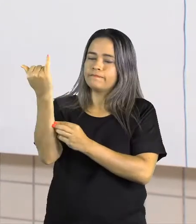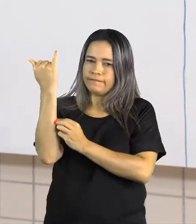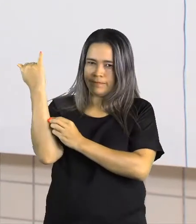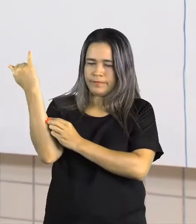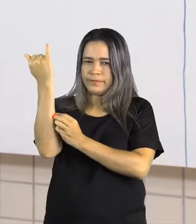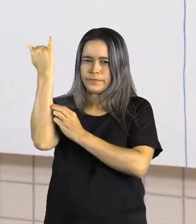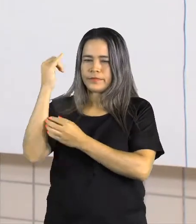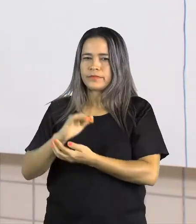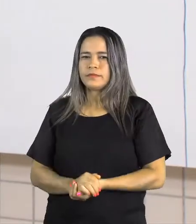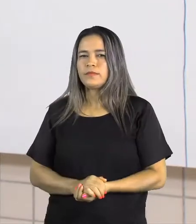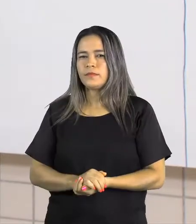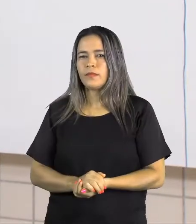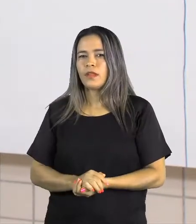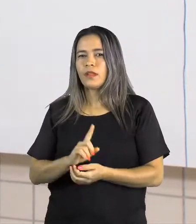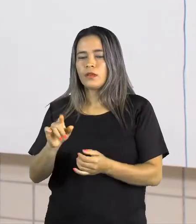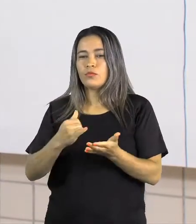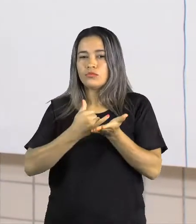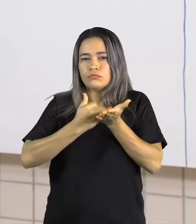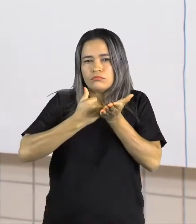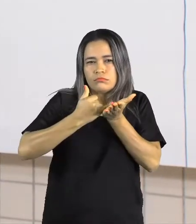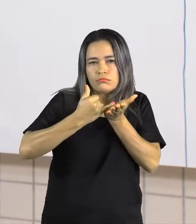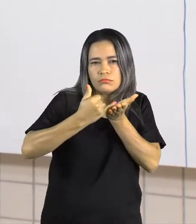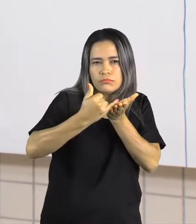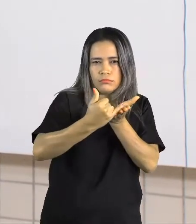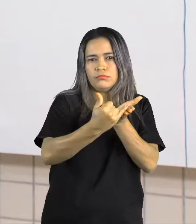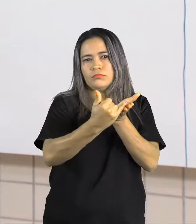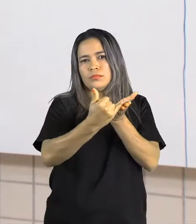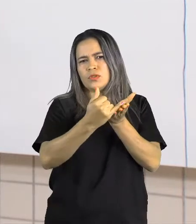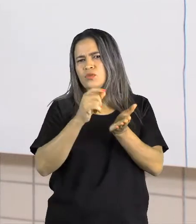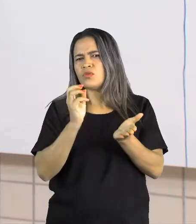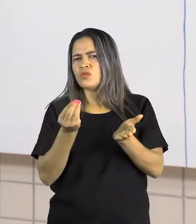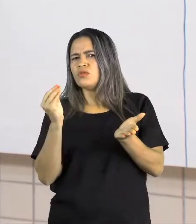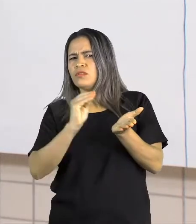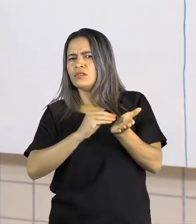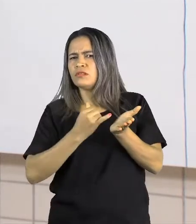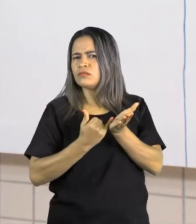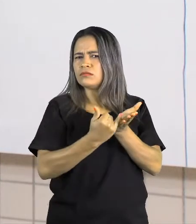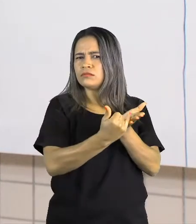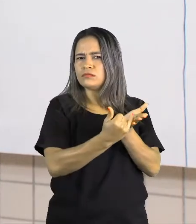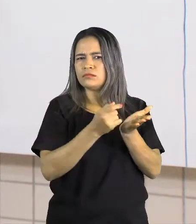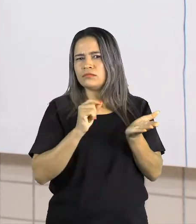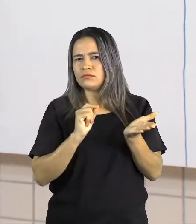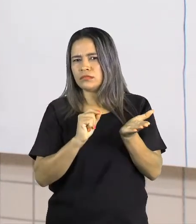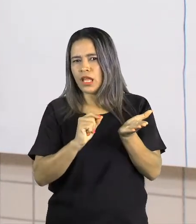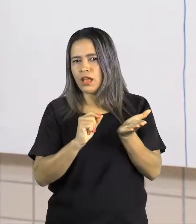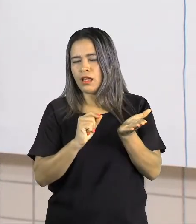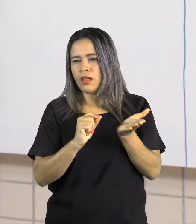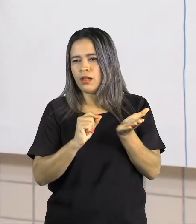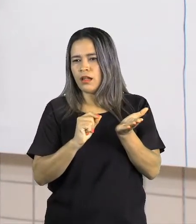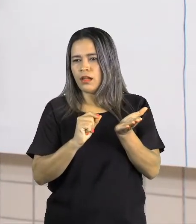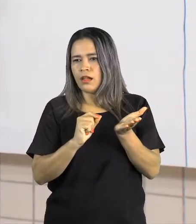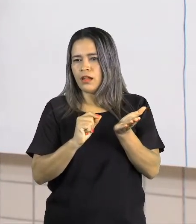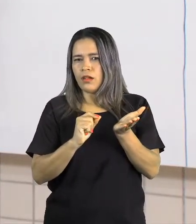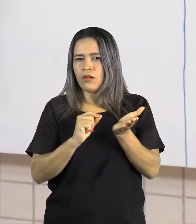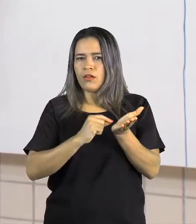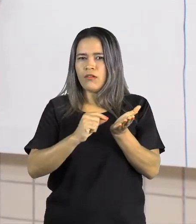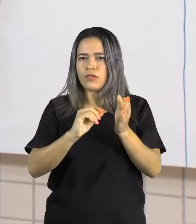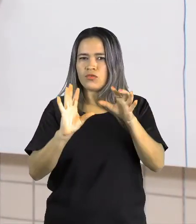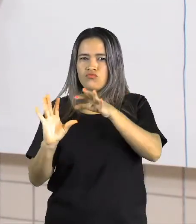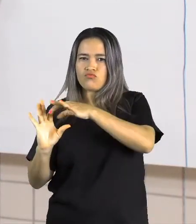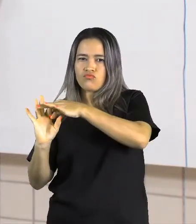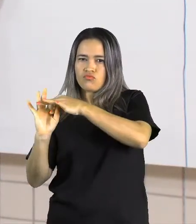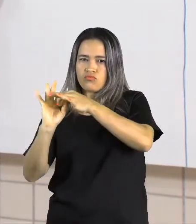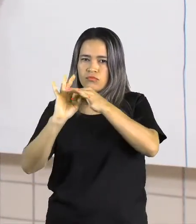demais. Introdução. O que eu vou pôr na introdução? Você vai pôr o